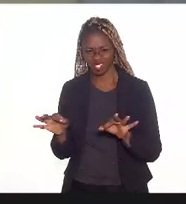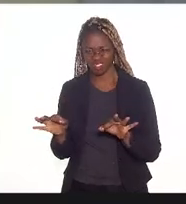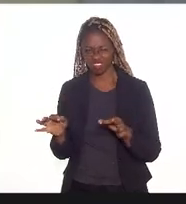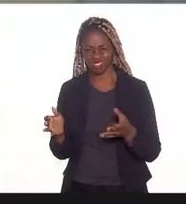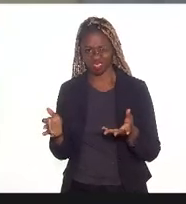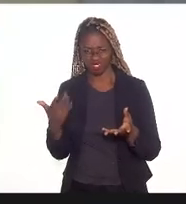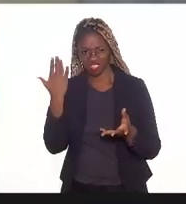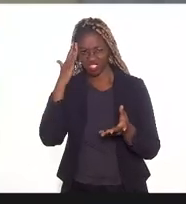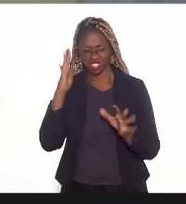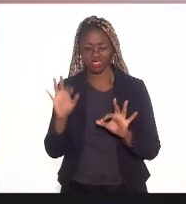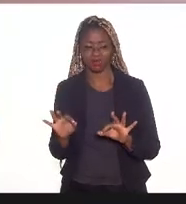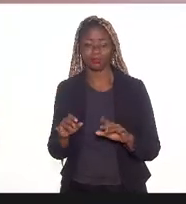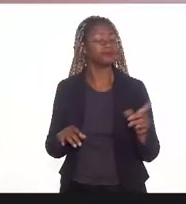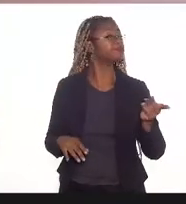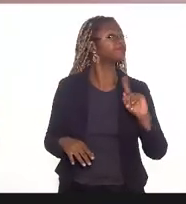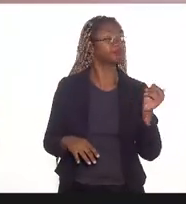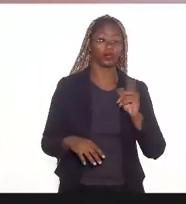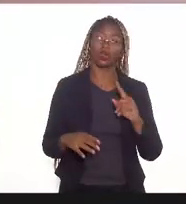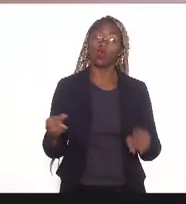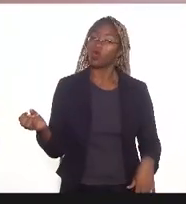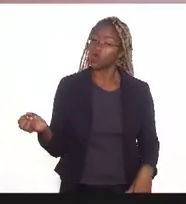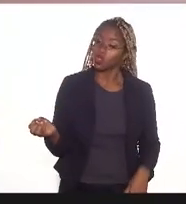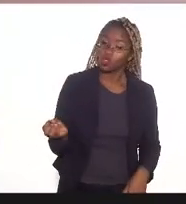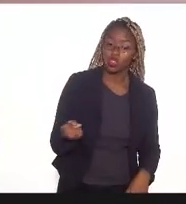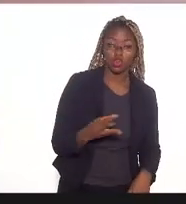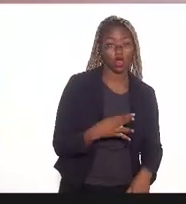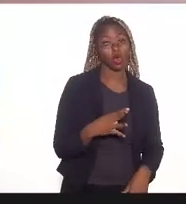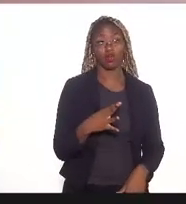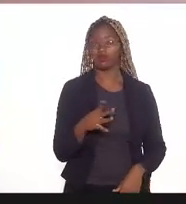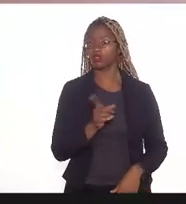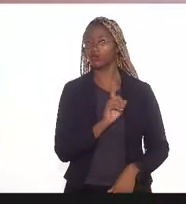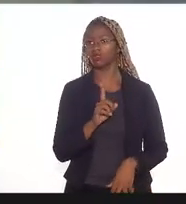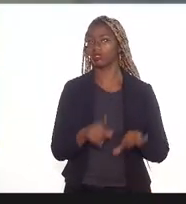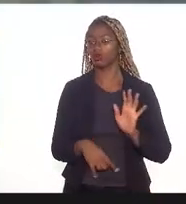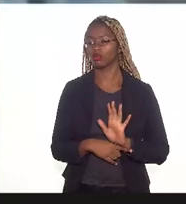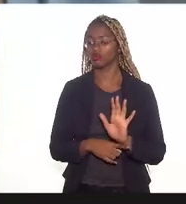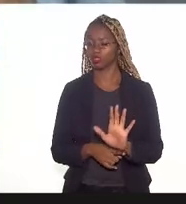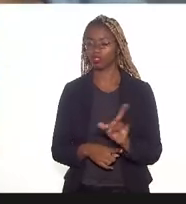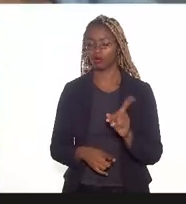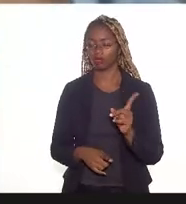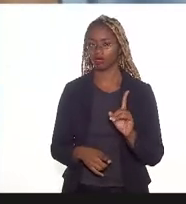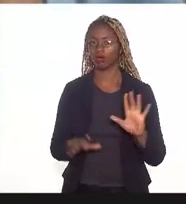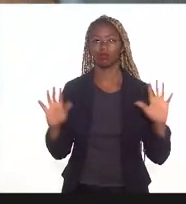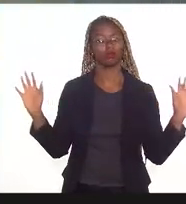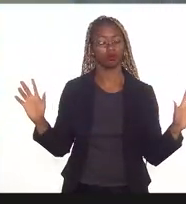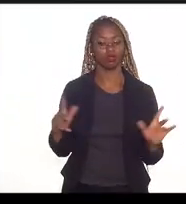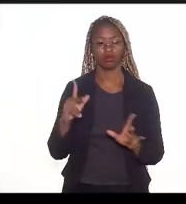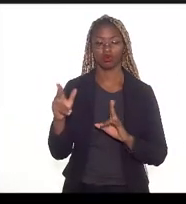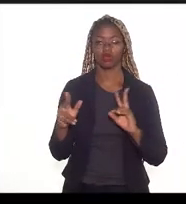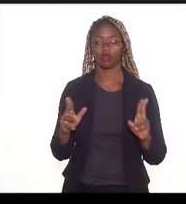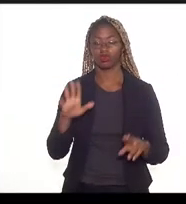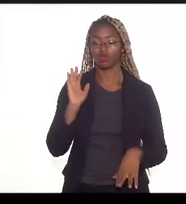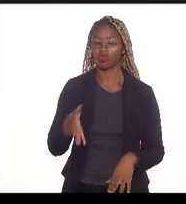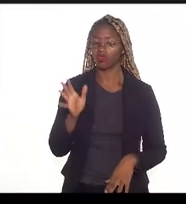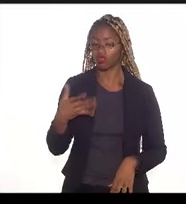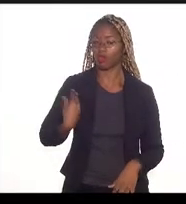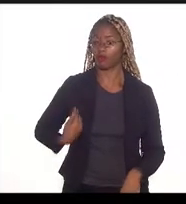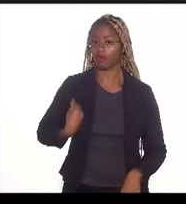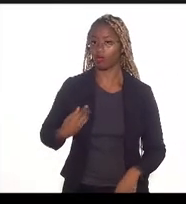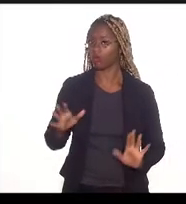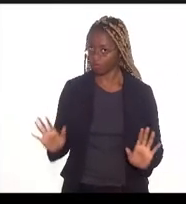fato? Não, os novos negócios a gente não está contemplando. A gente está contemplando. Então, o recorte é só os existentes. É